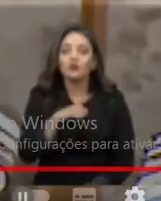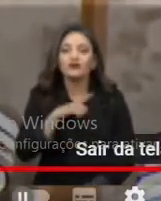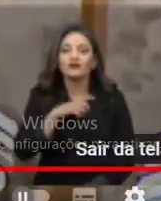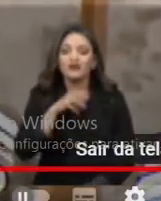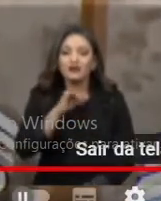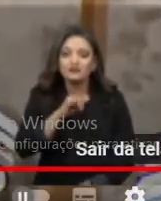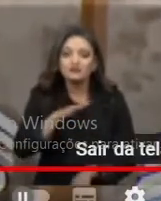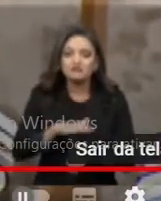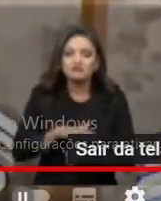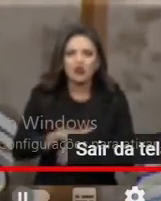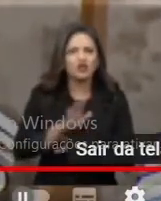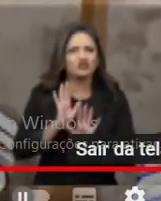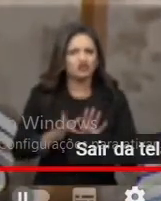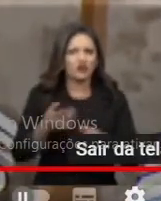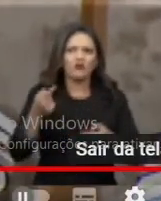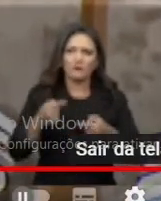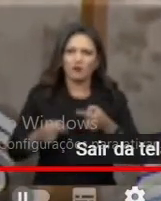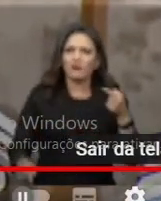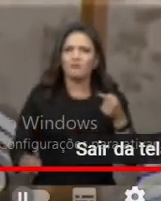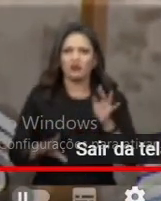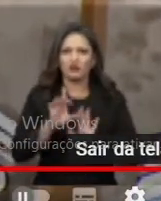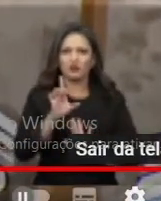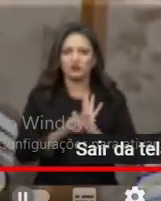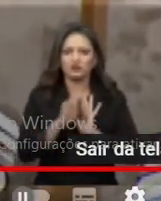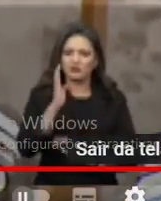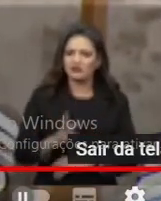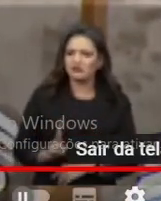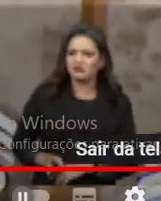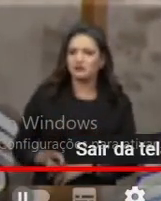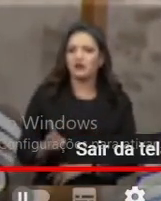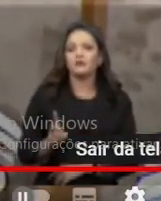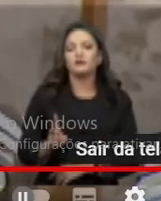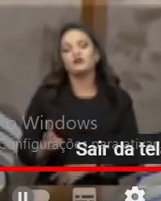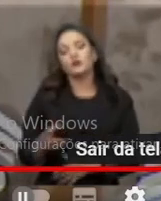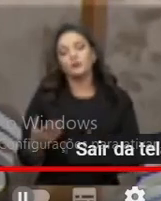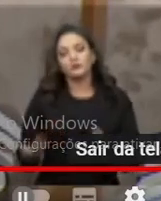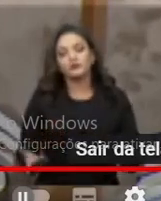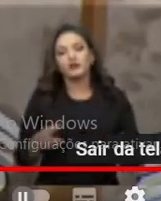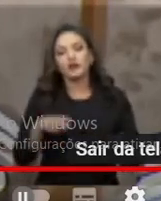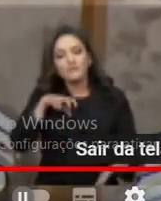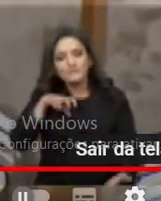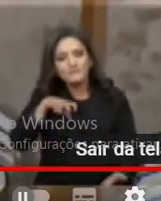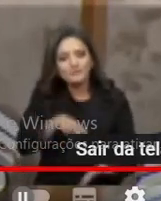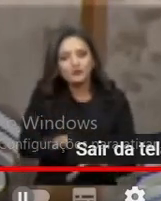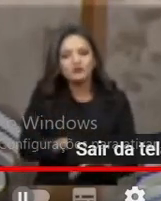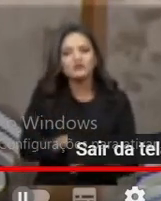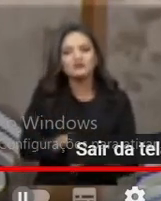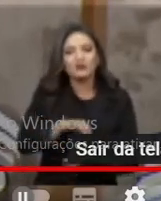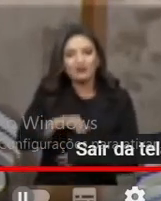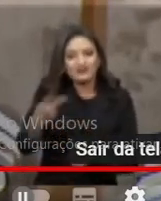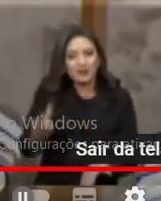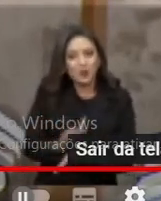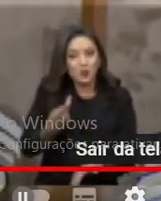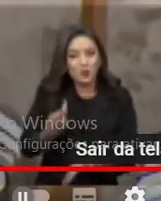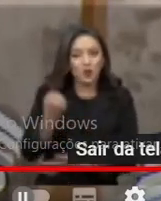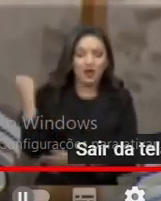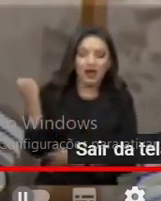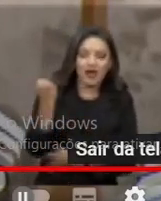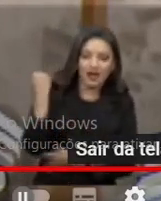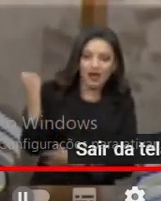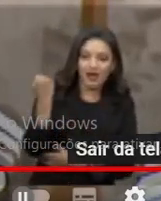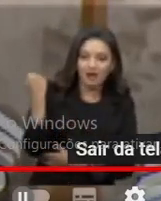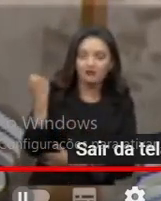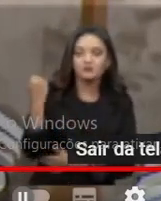sistematicamente sempre foi proibida no direito brasileiro, o qual prossegue permitindo a punição do erro grosseiro. 2. Os